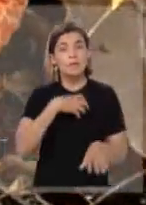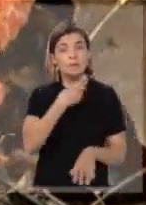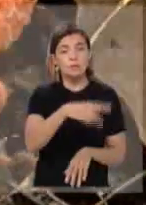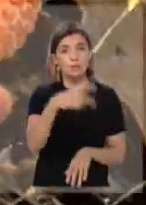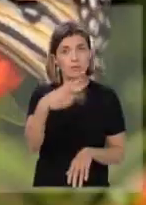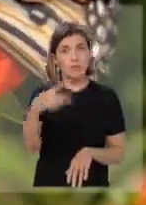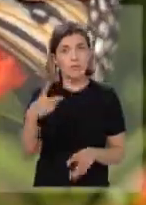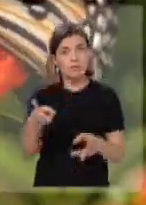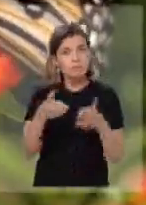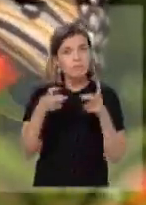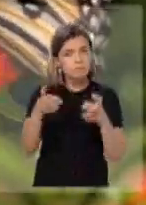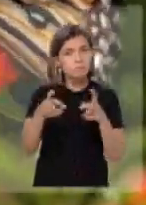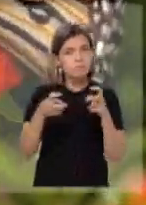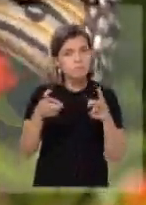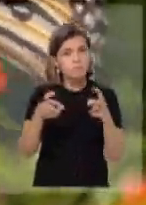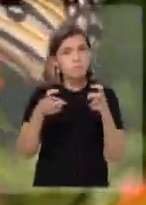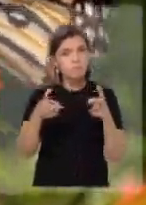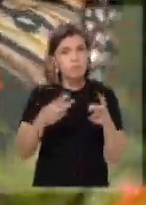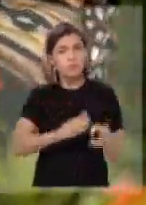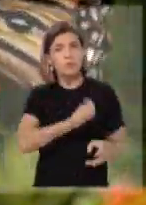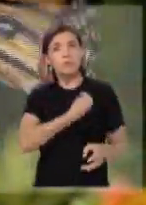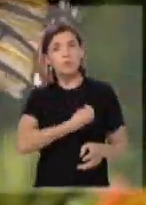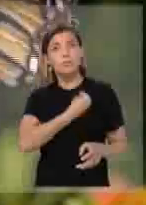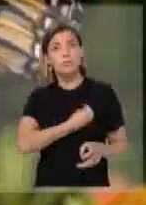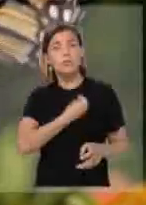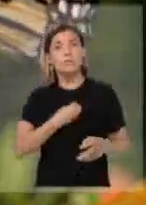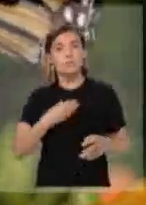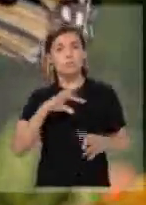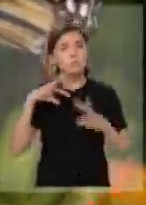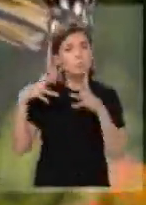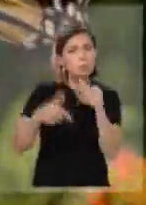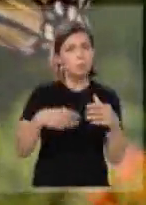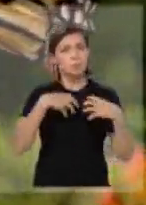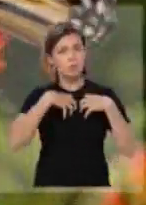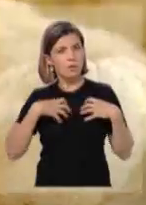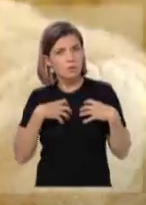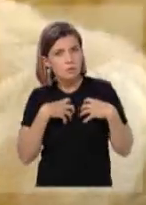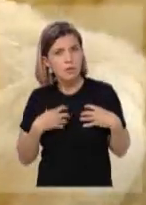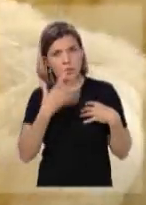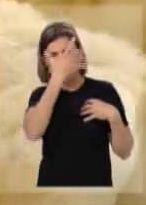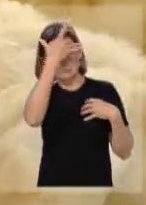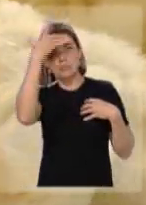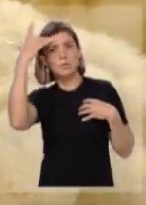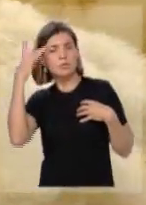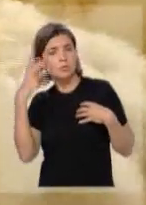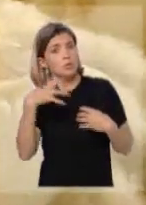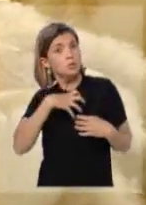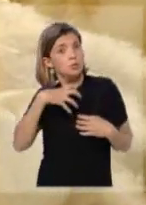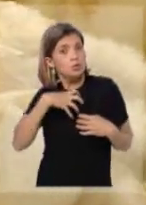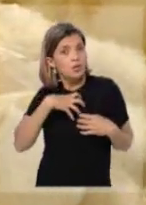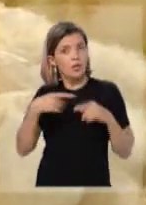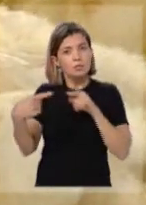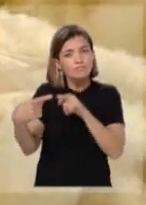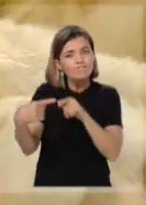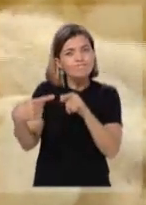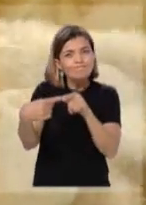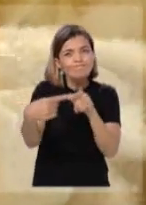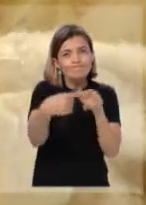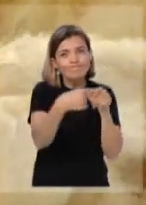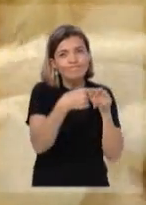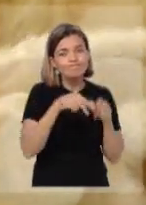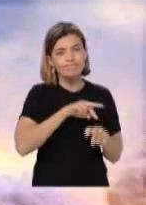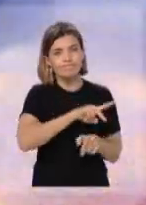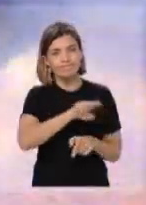Algumas das características que vimos até agora estão presentes em todos os seres vivos, e cada um possui suas